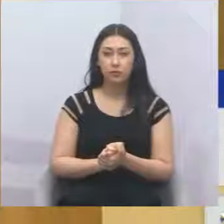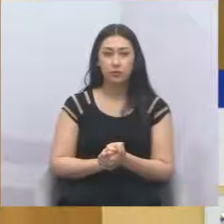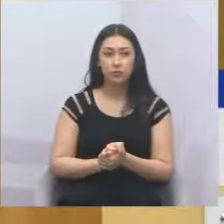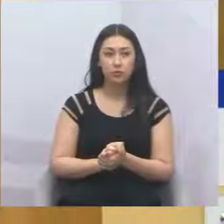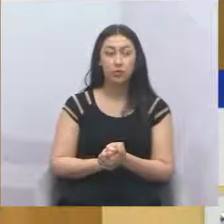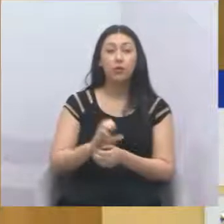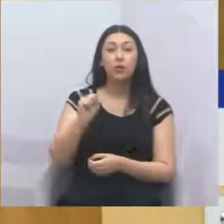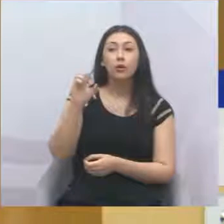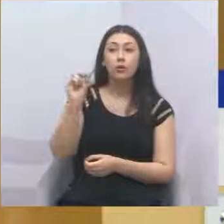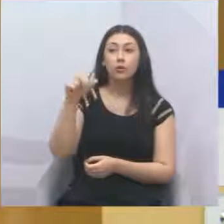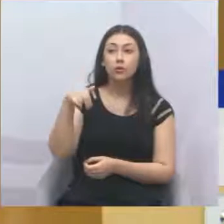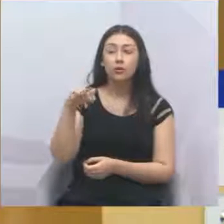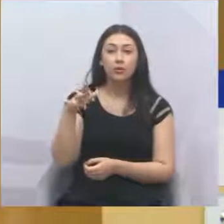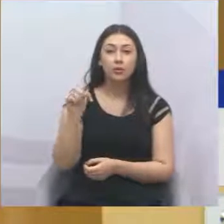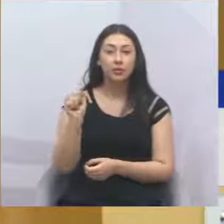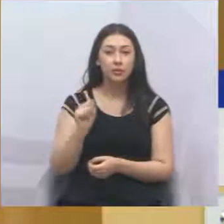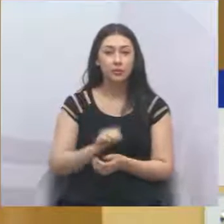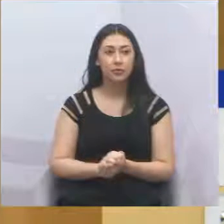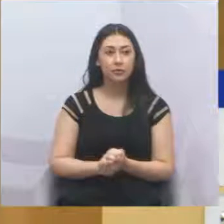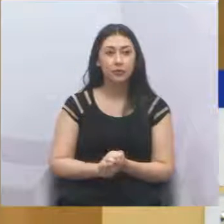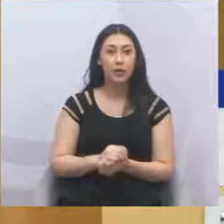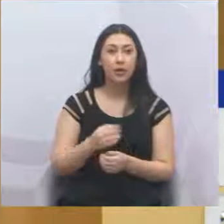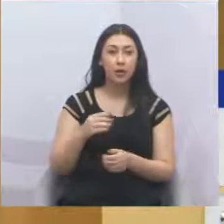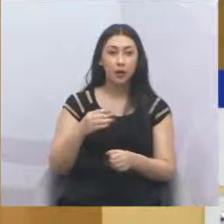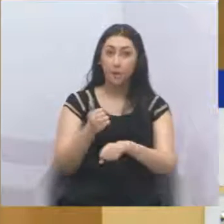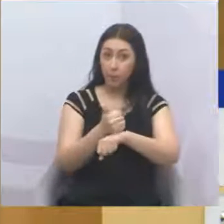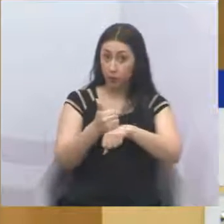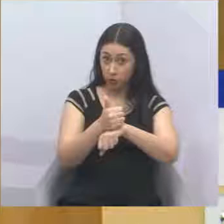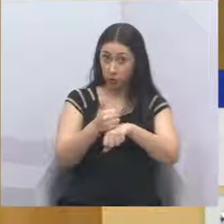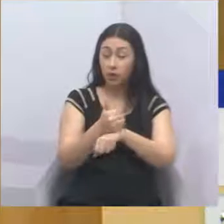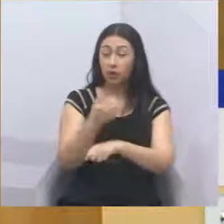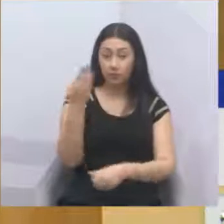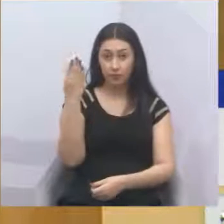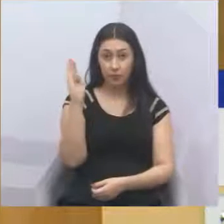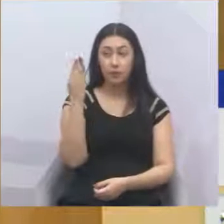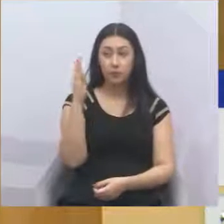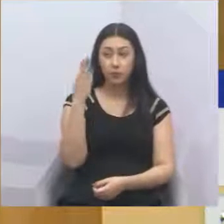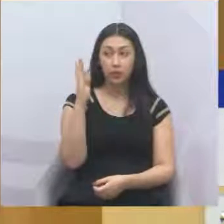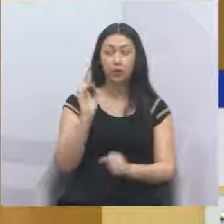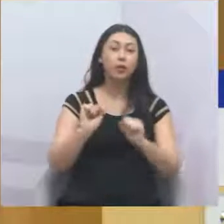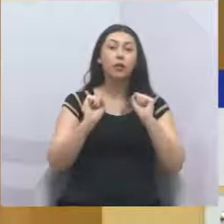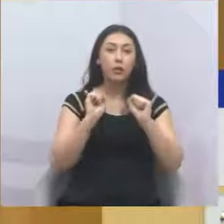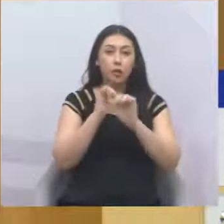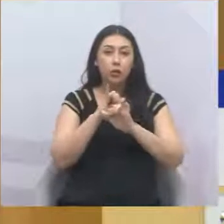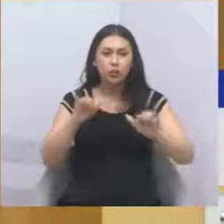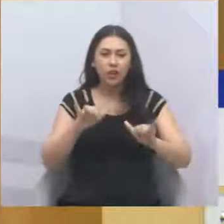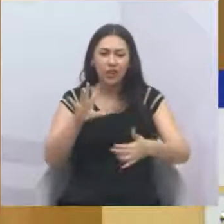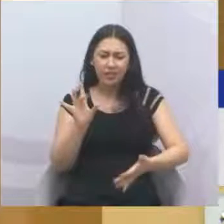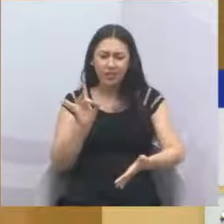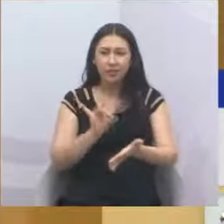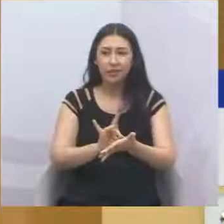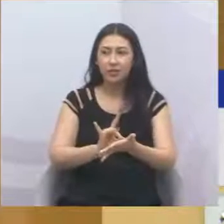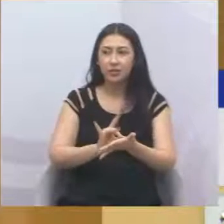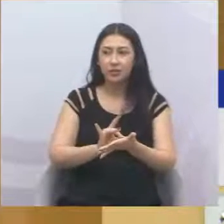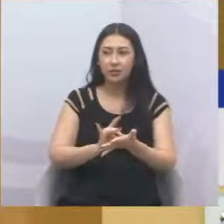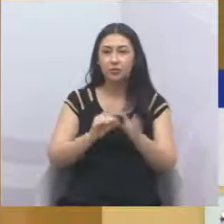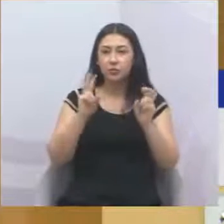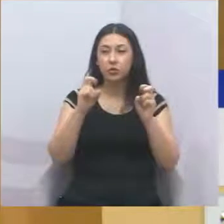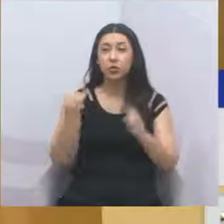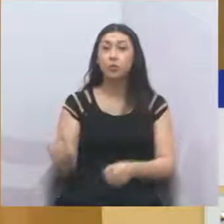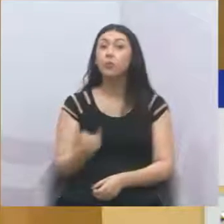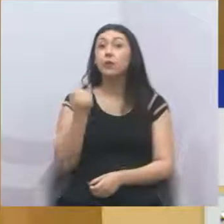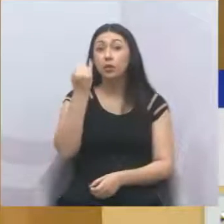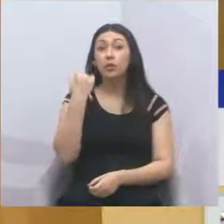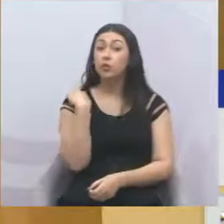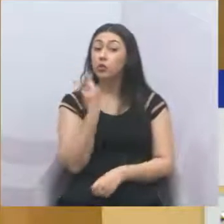nossa colega aqui, ela é bióloga por formação e pode falar com propriedade sobre a importância de resguardarmos